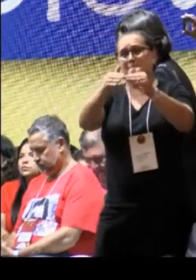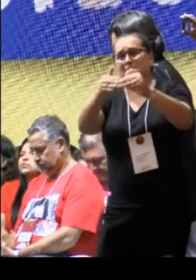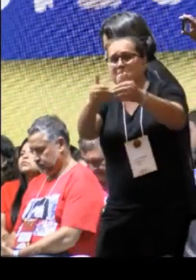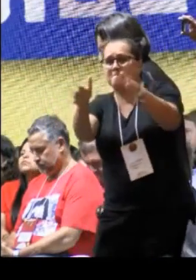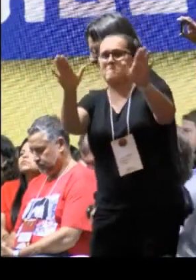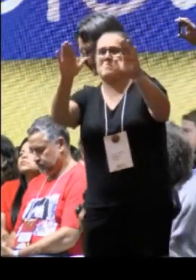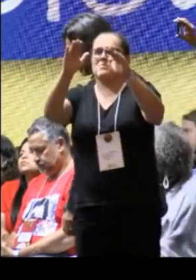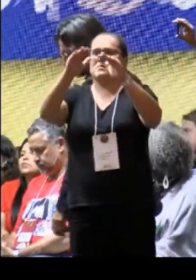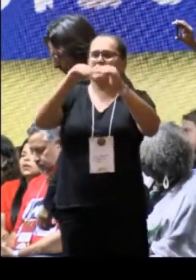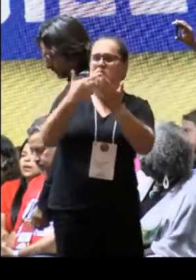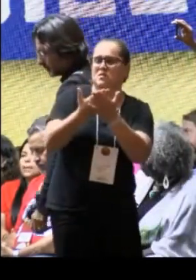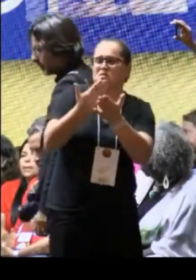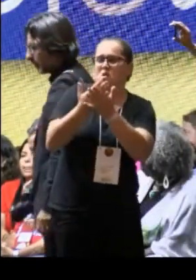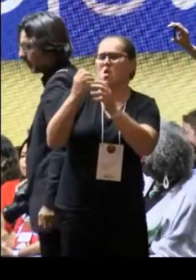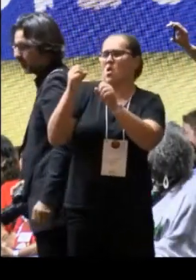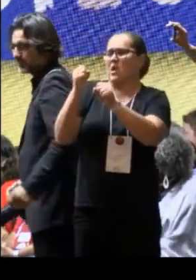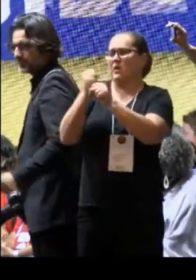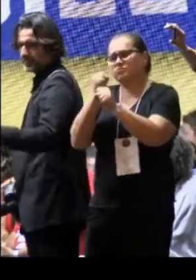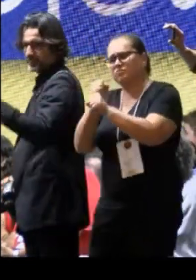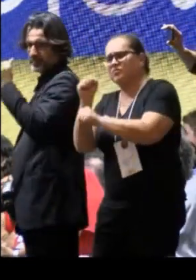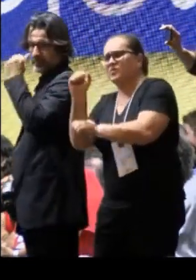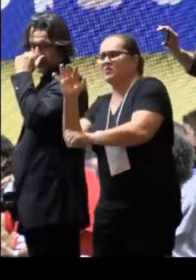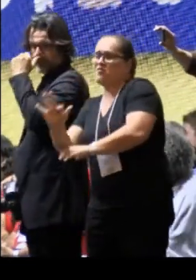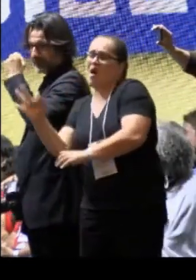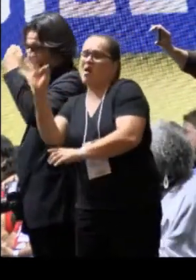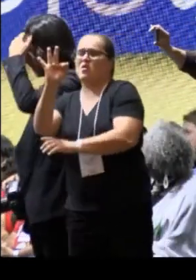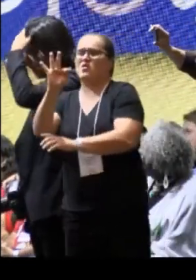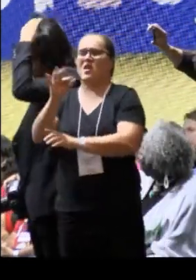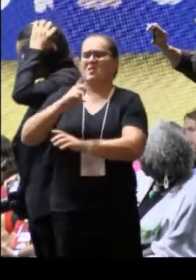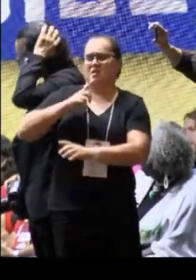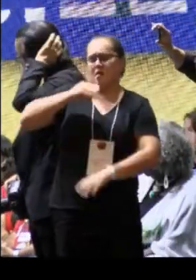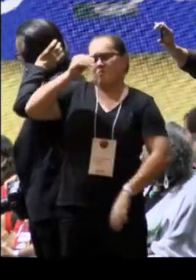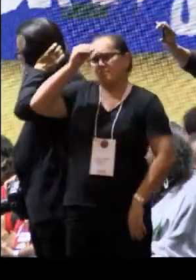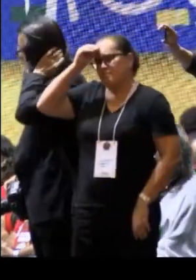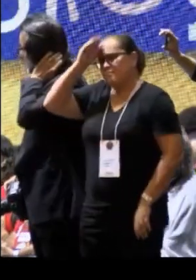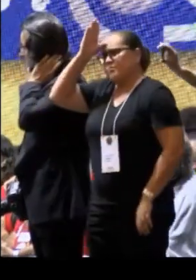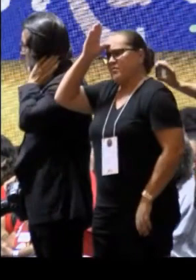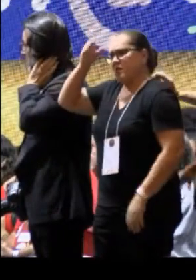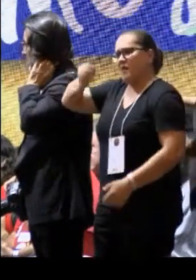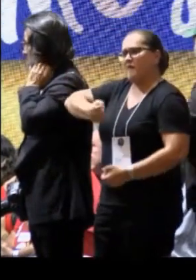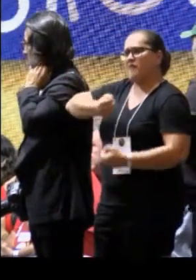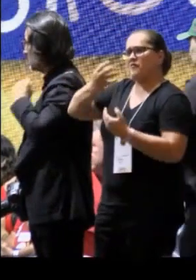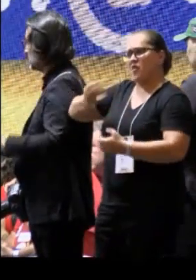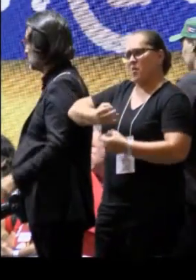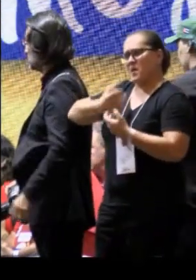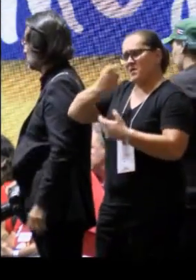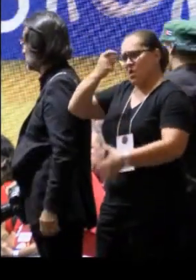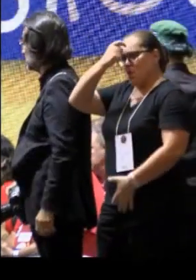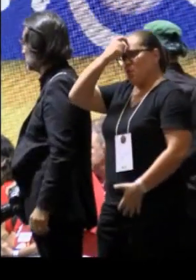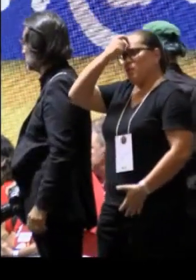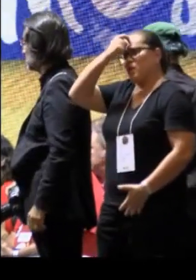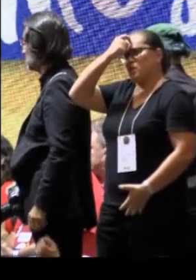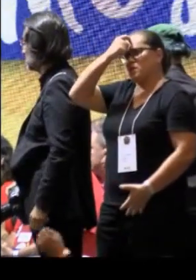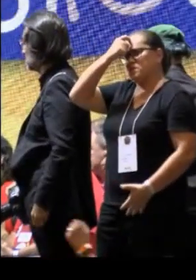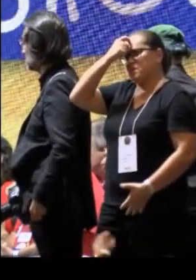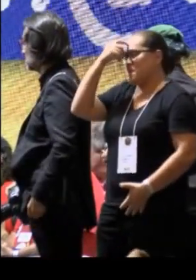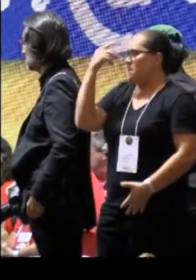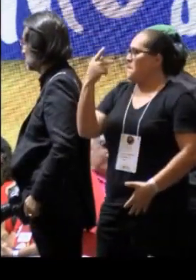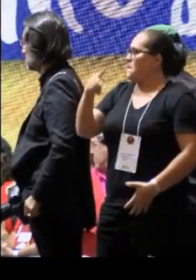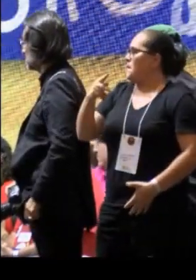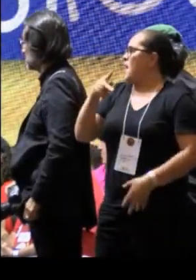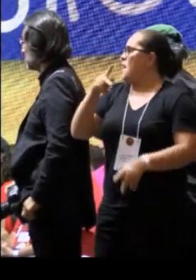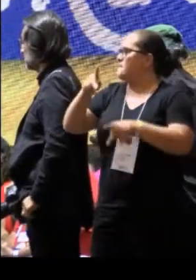mais universidade e levar mais conhecimento, informação e consciência para as pessoas